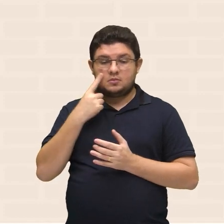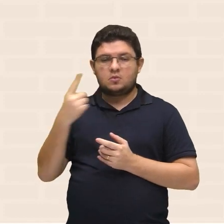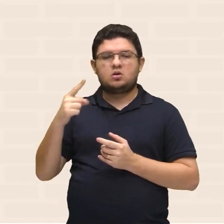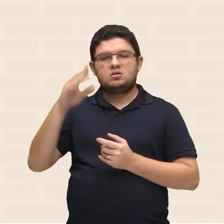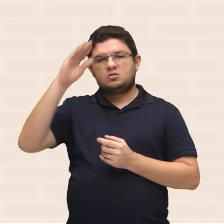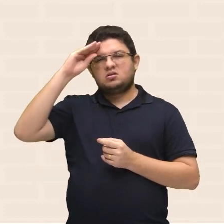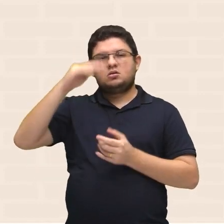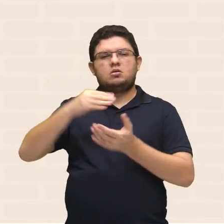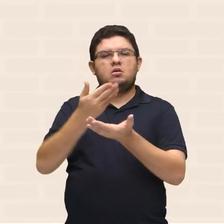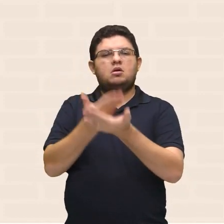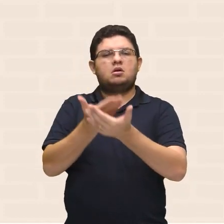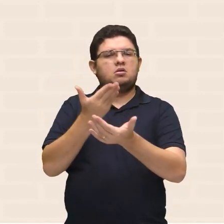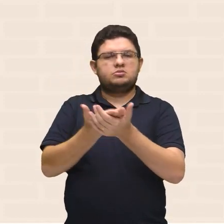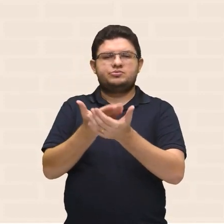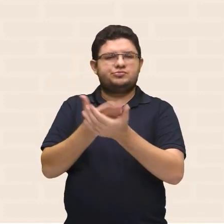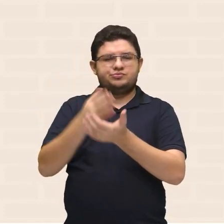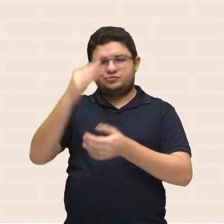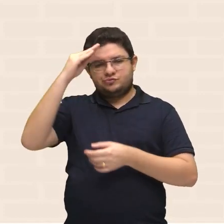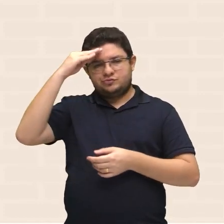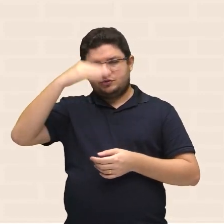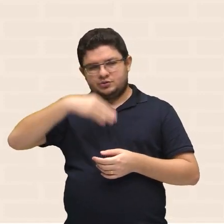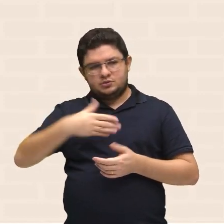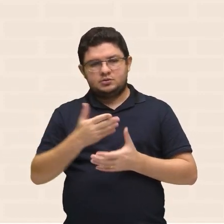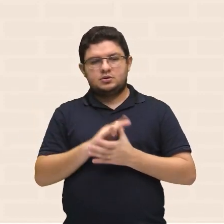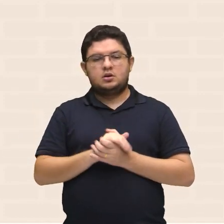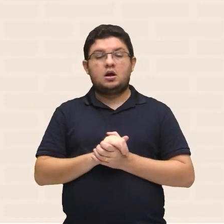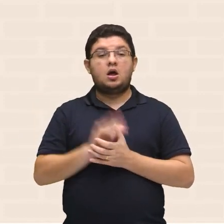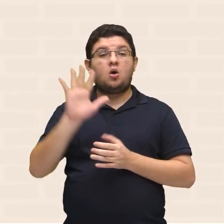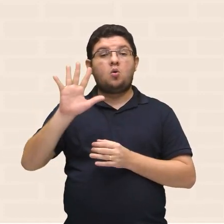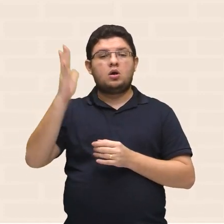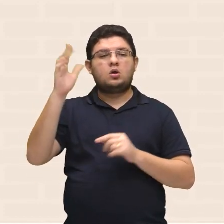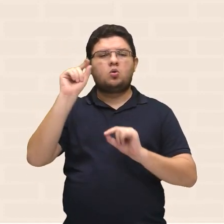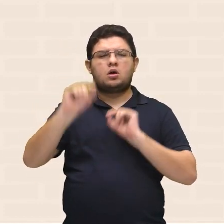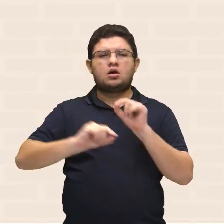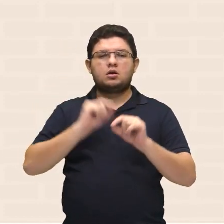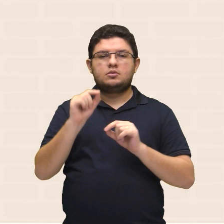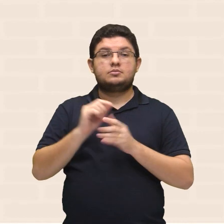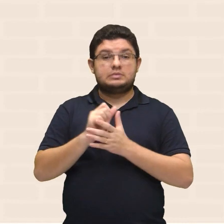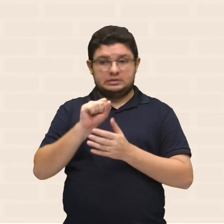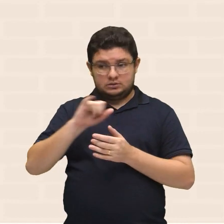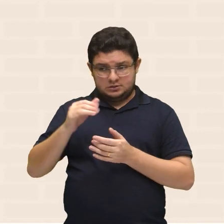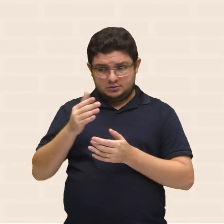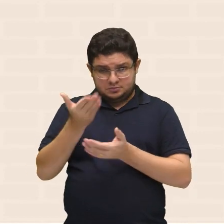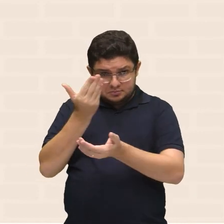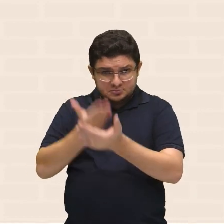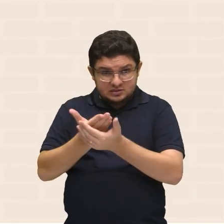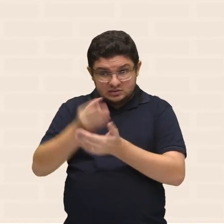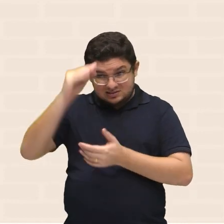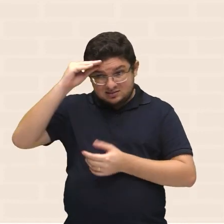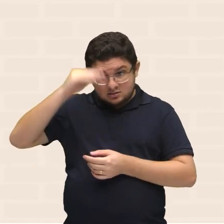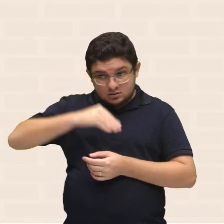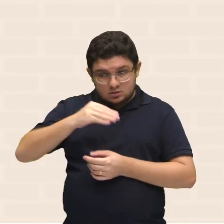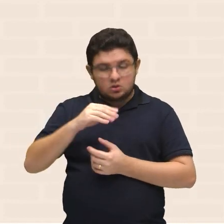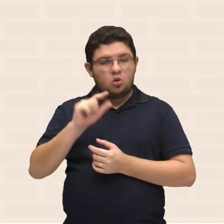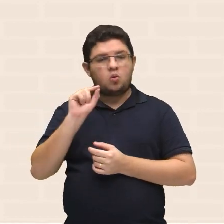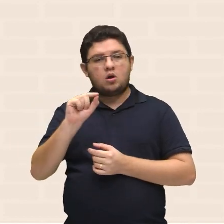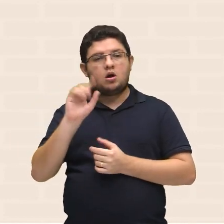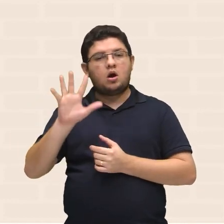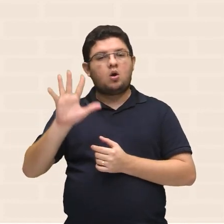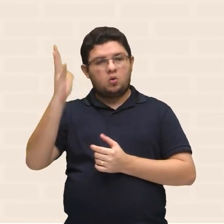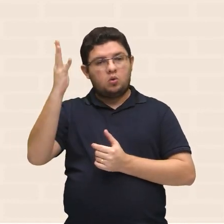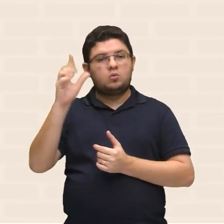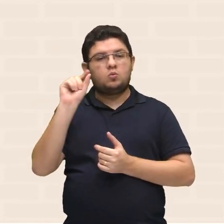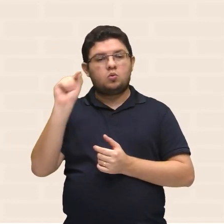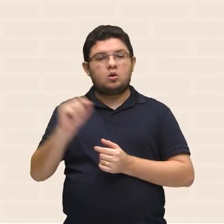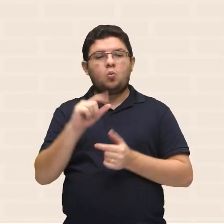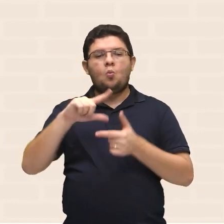pelos estudos. Aí ela começa a fazer o quê? Se eu estou desinteressado dos estudos, eu vou ficar como? Eu vou começar